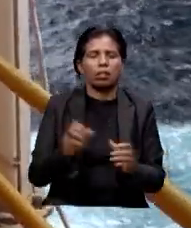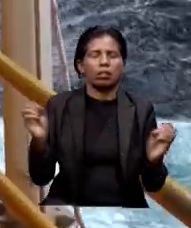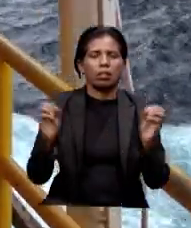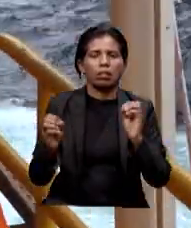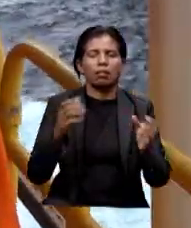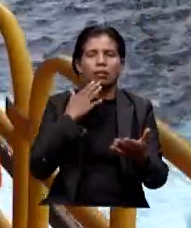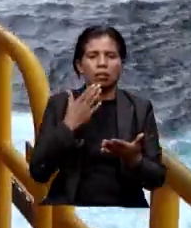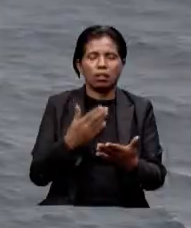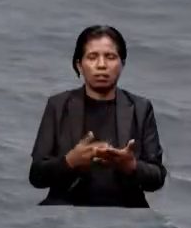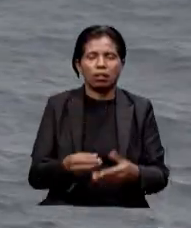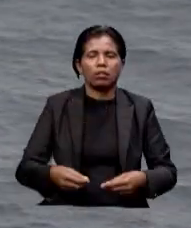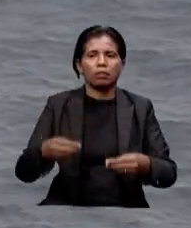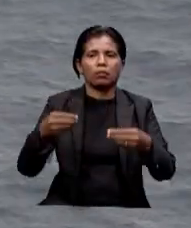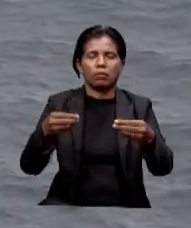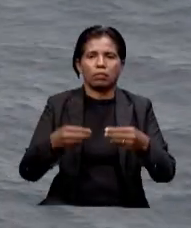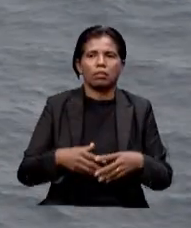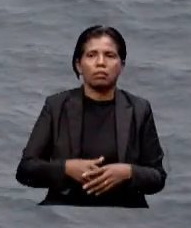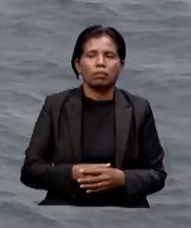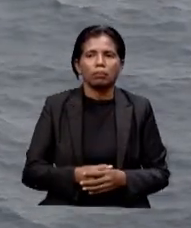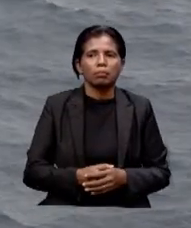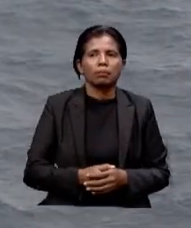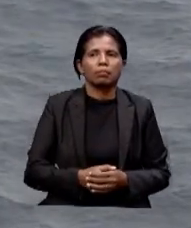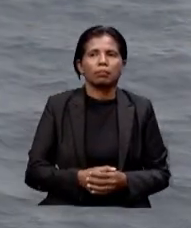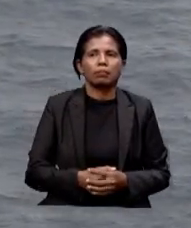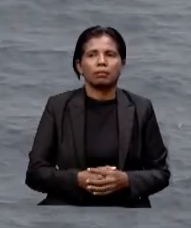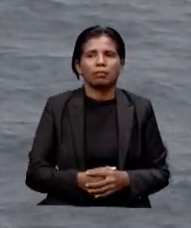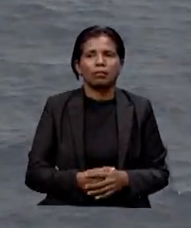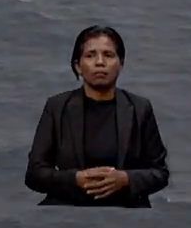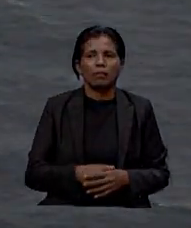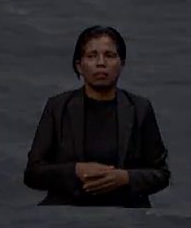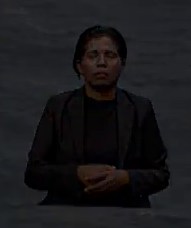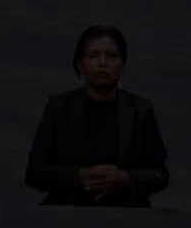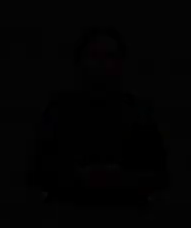velona atu fo produção Aderito Simenes, Jaime dos Santos, GMN.